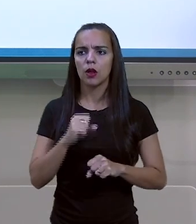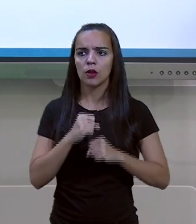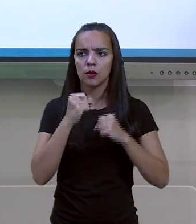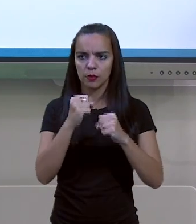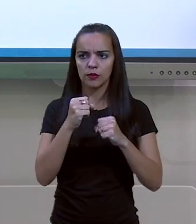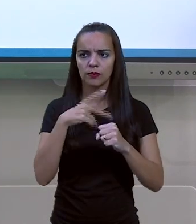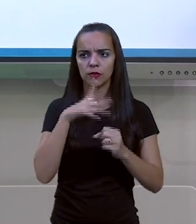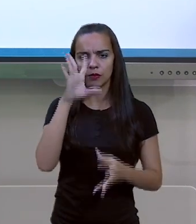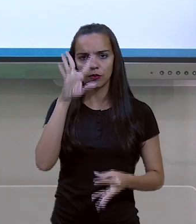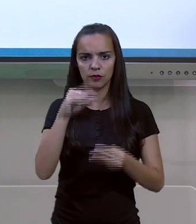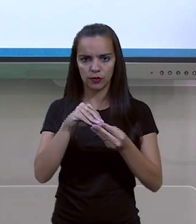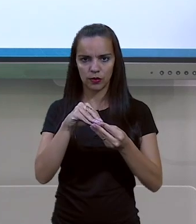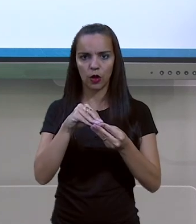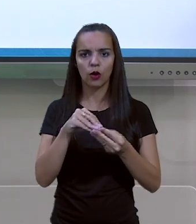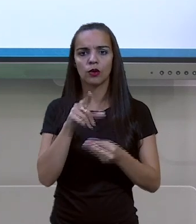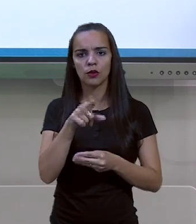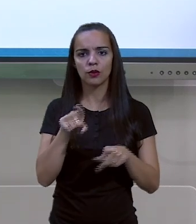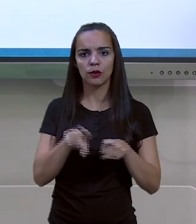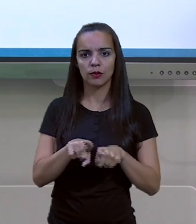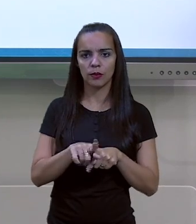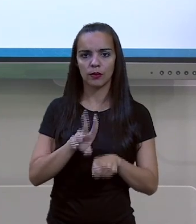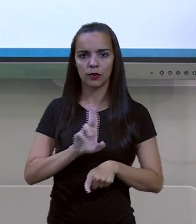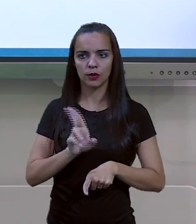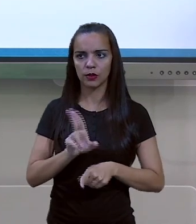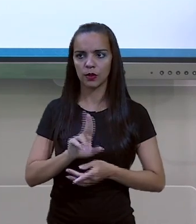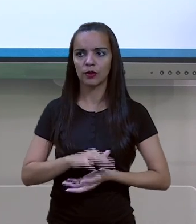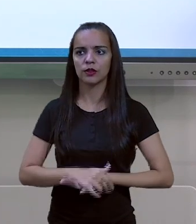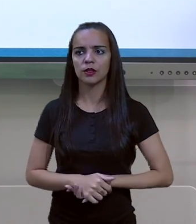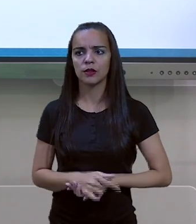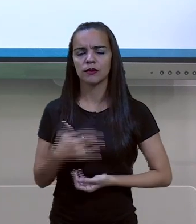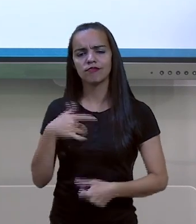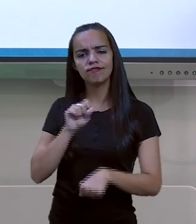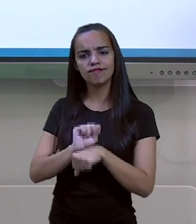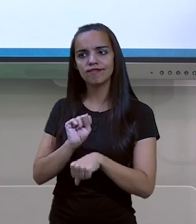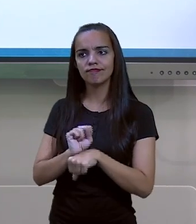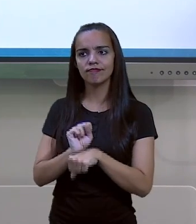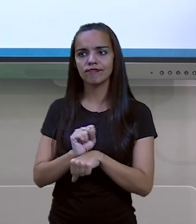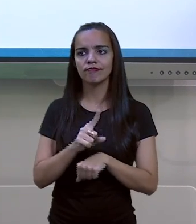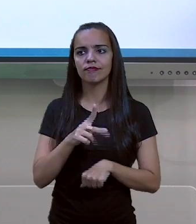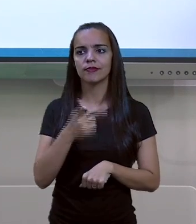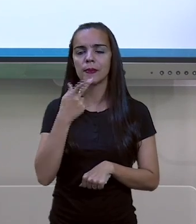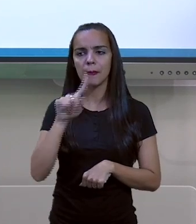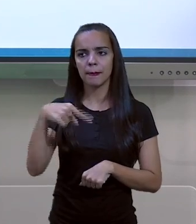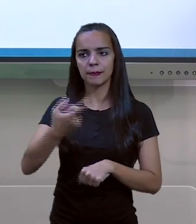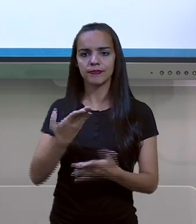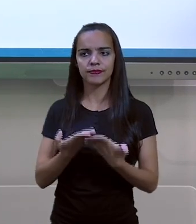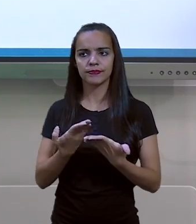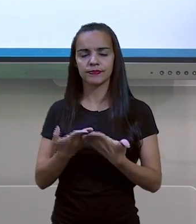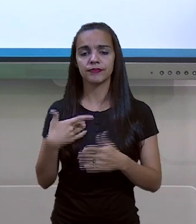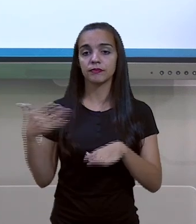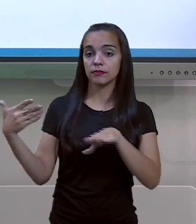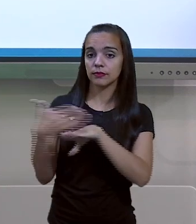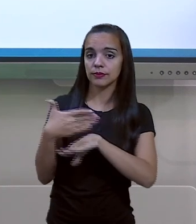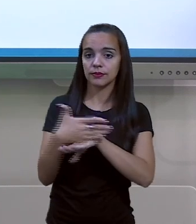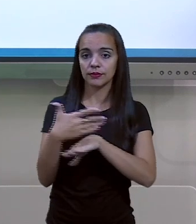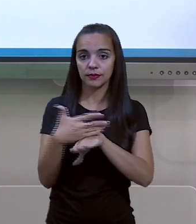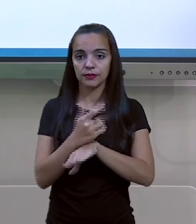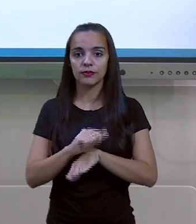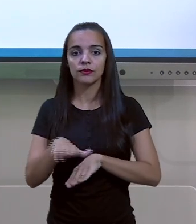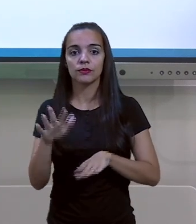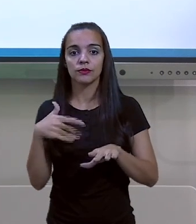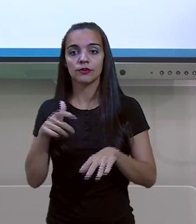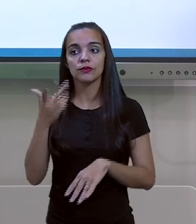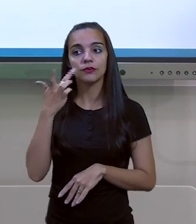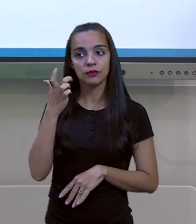podem fazer um breve relato sobre isso. Por hoje é só, espero vocês na próxima aula. E para acessar nossas atividades